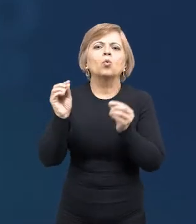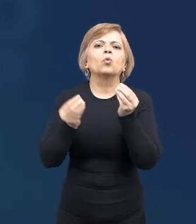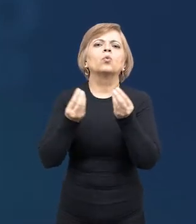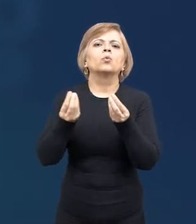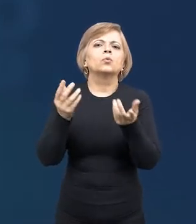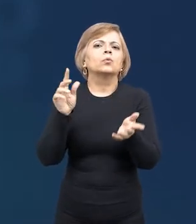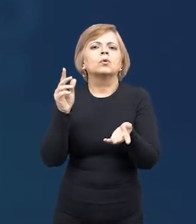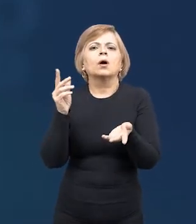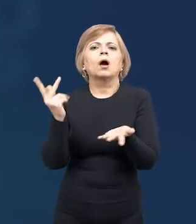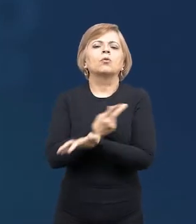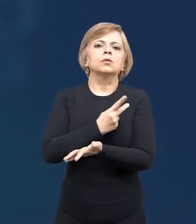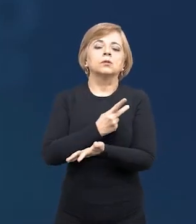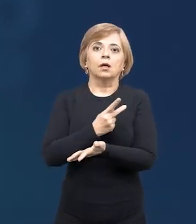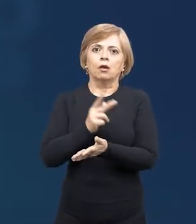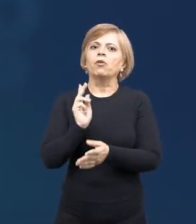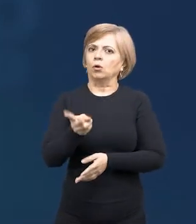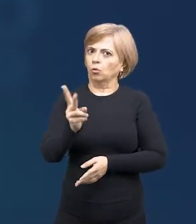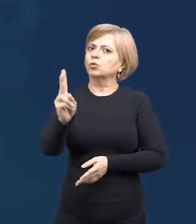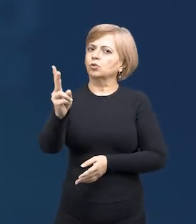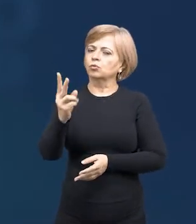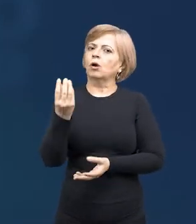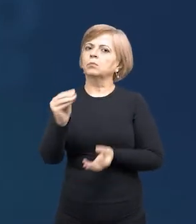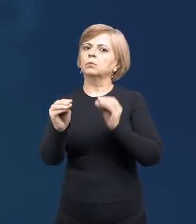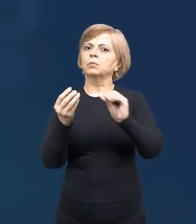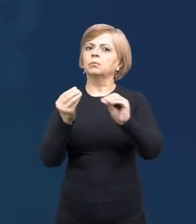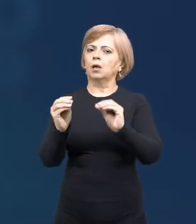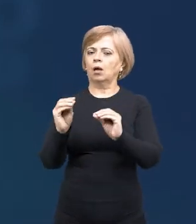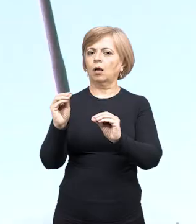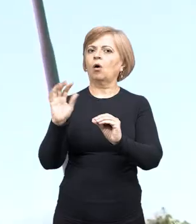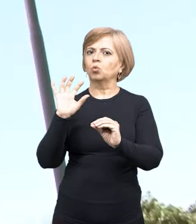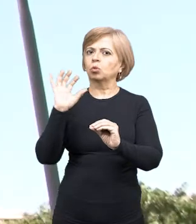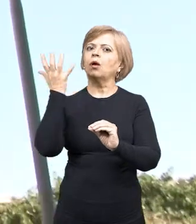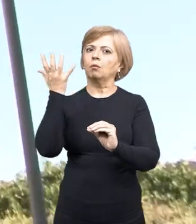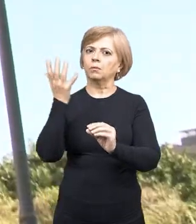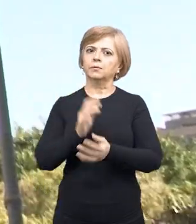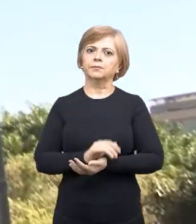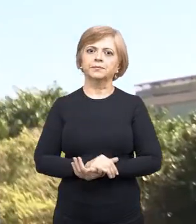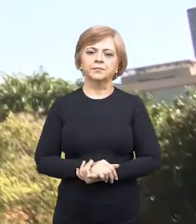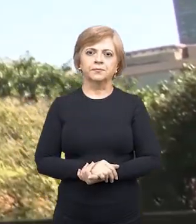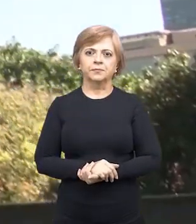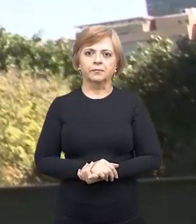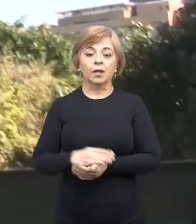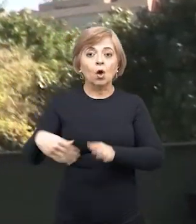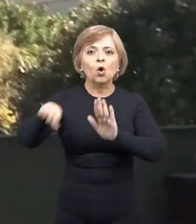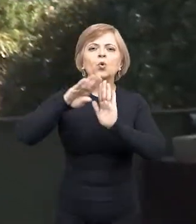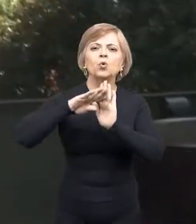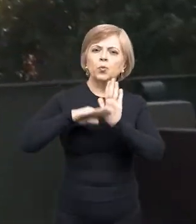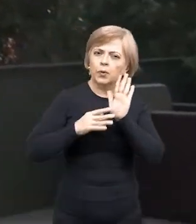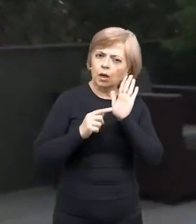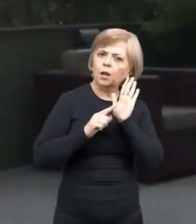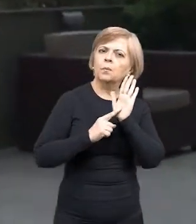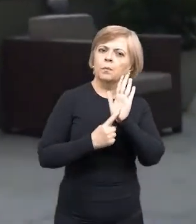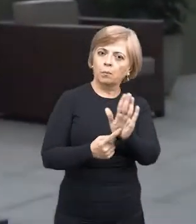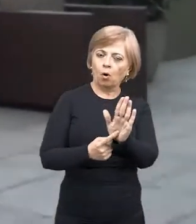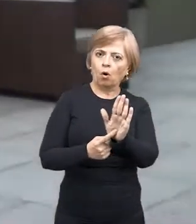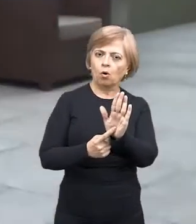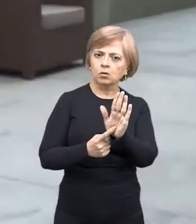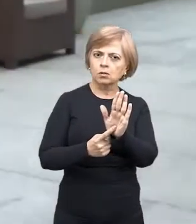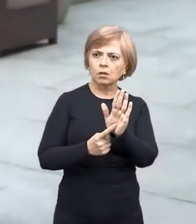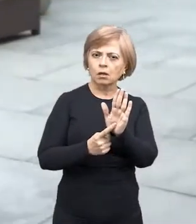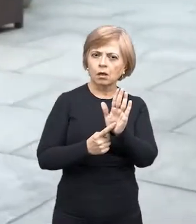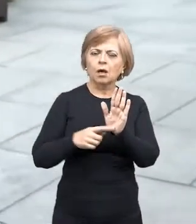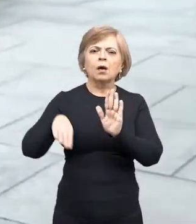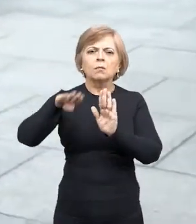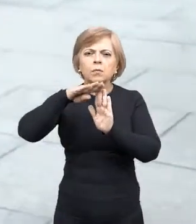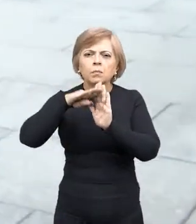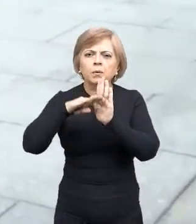que já foram adotadas e vão continuar a ser adotadas durante um tempo, né? O plano estabelece uma série de protocolos para